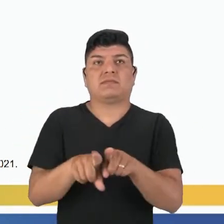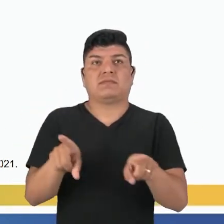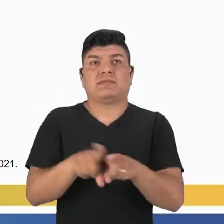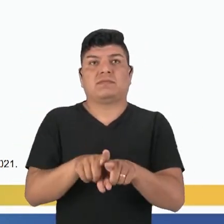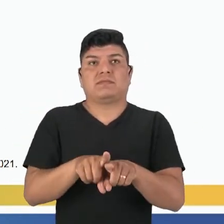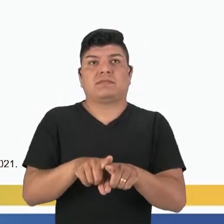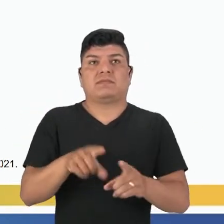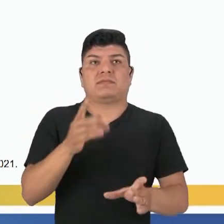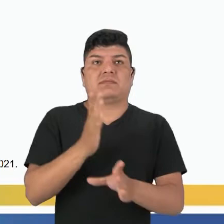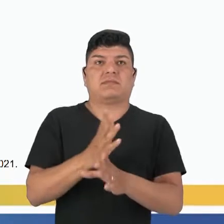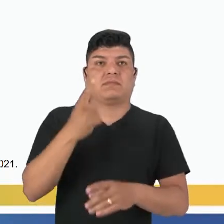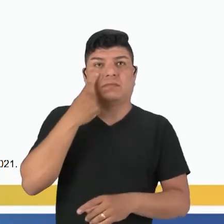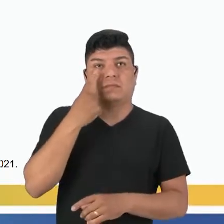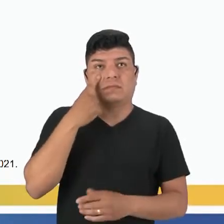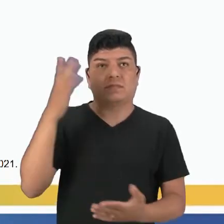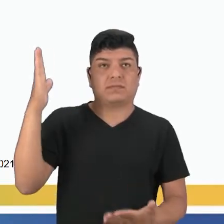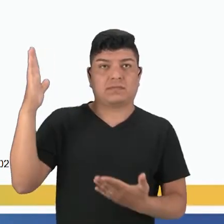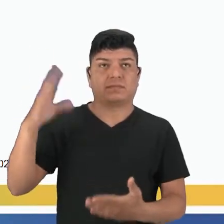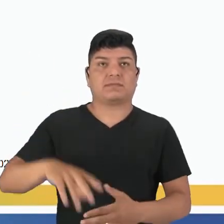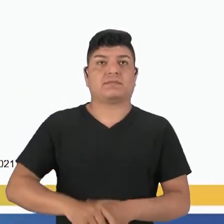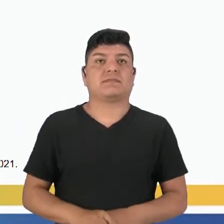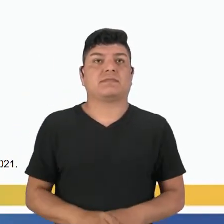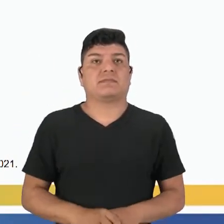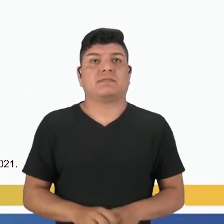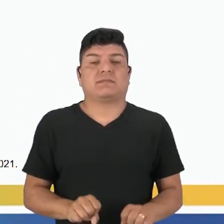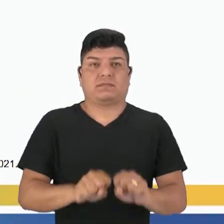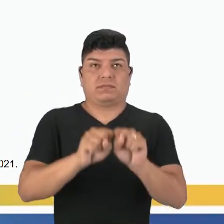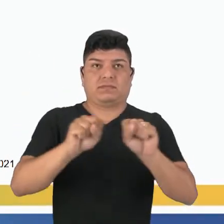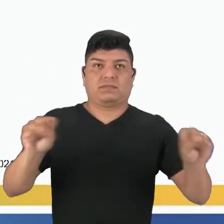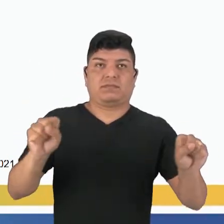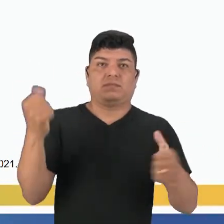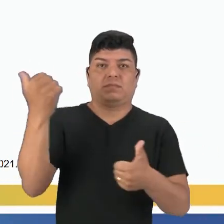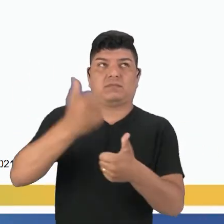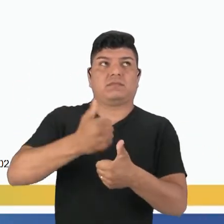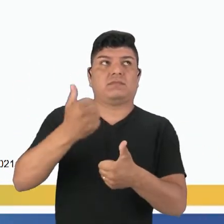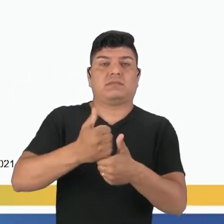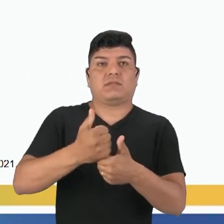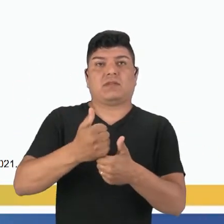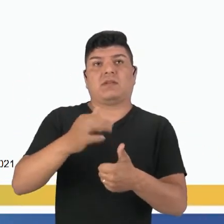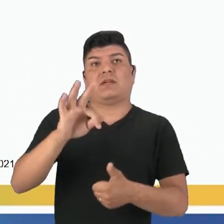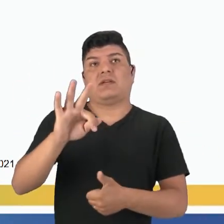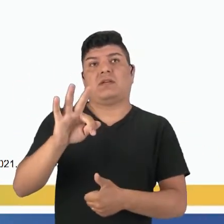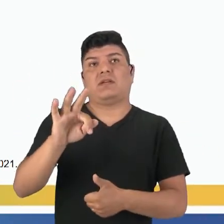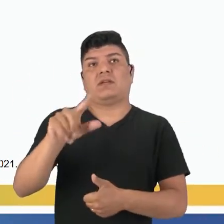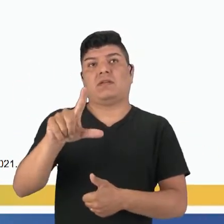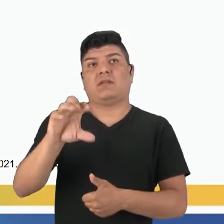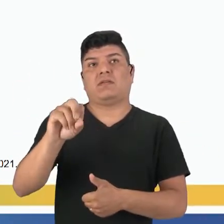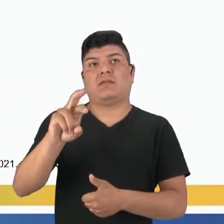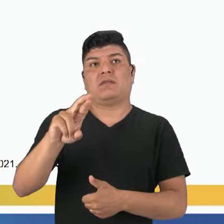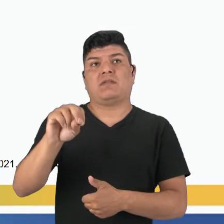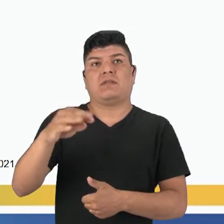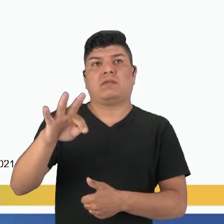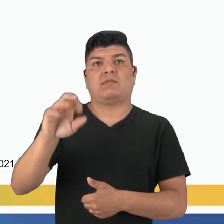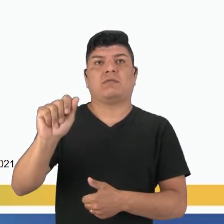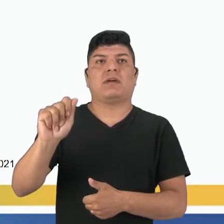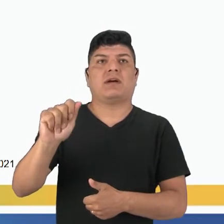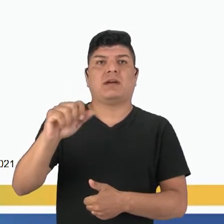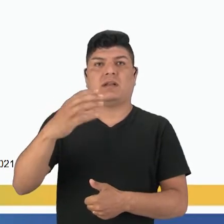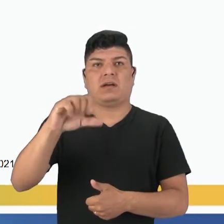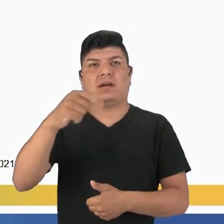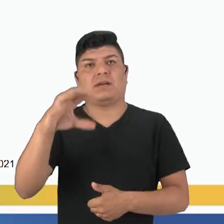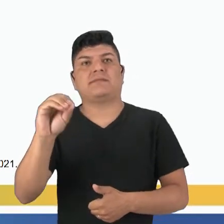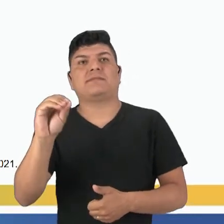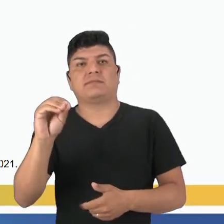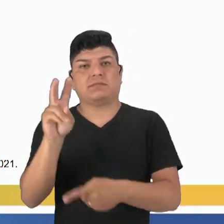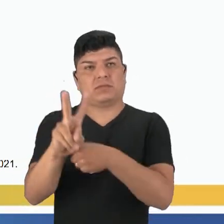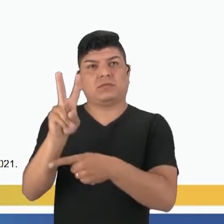isso daqui por membranas. Dá uma olhada aqui. Esse sistema substitui a floculação, a decantação e a filtragem, lá